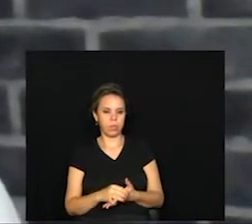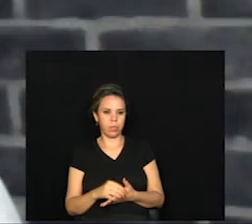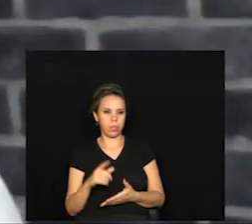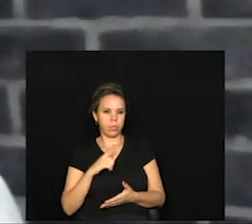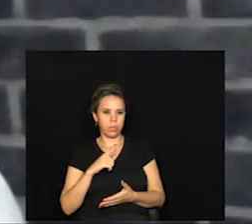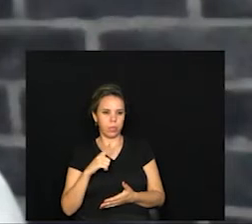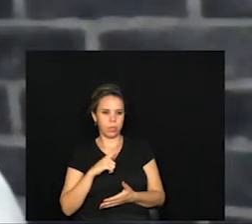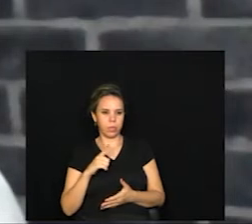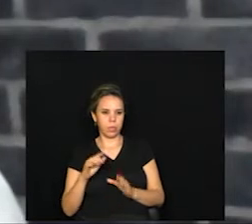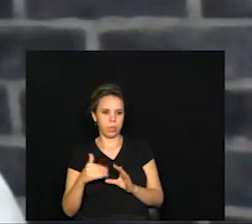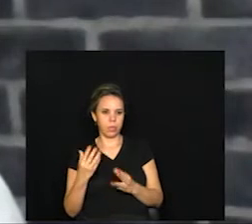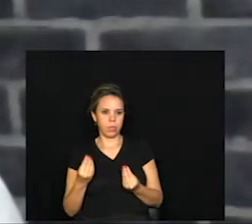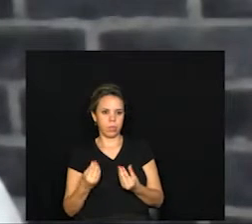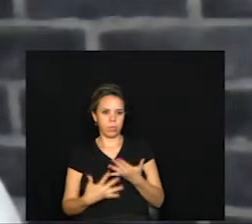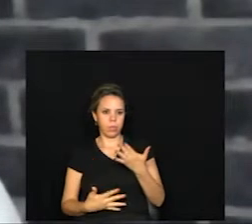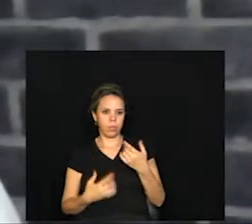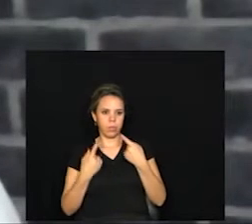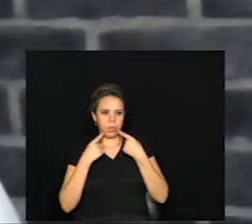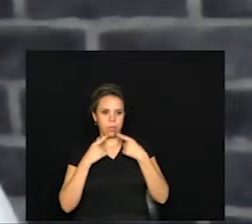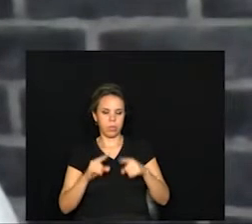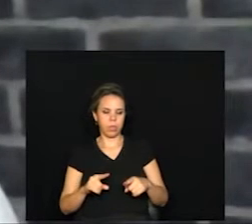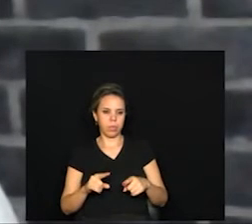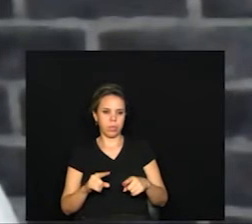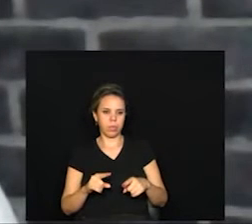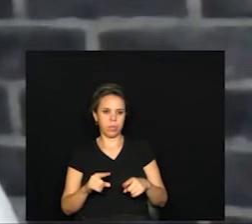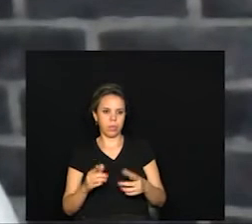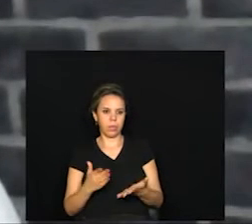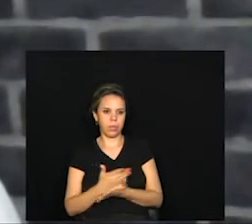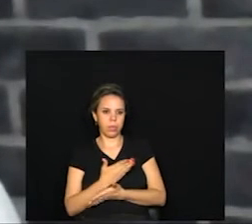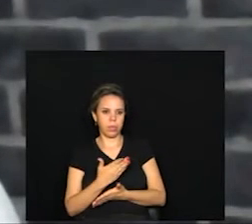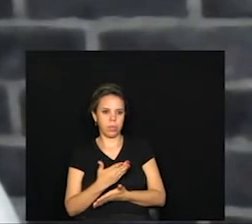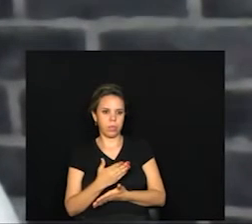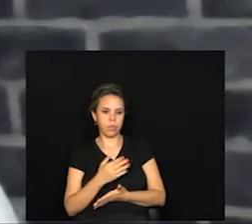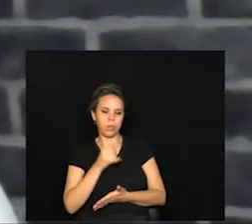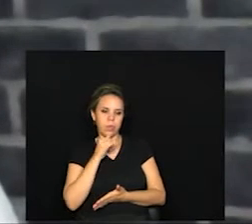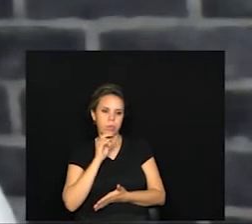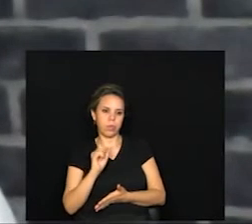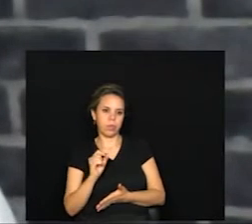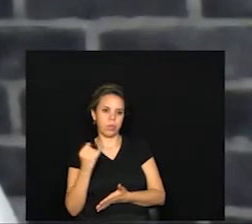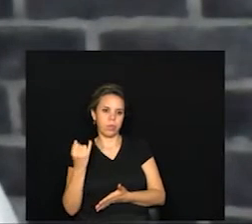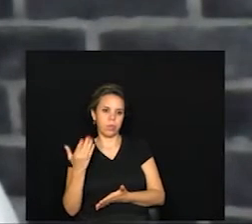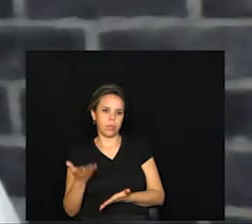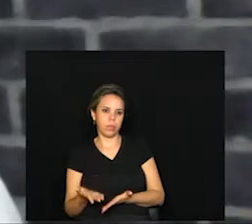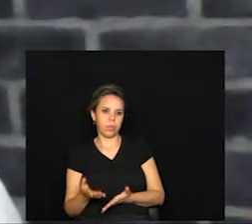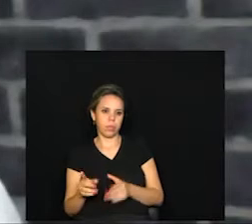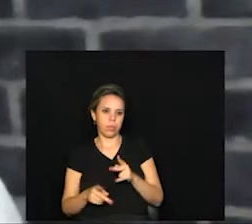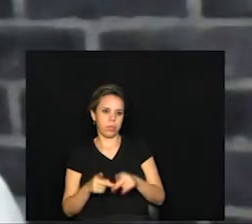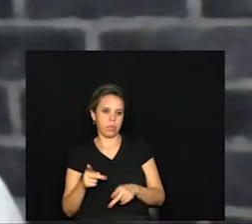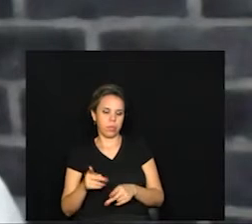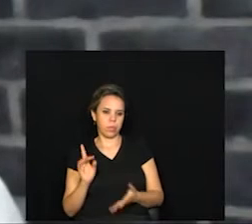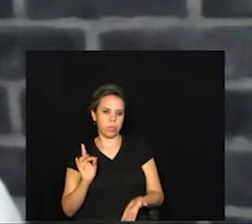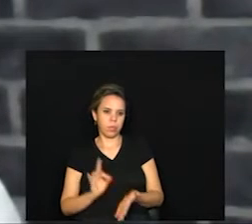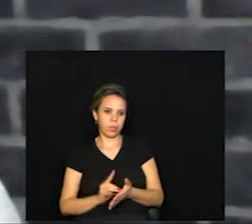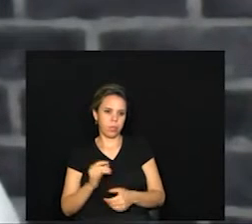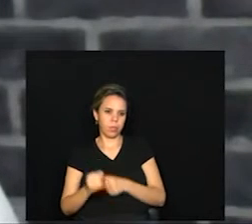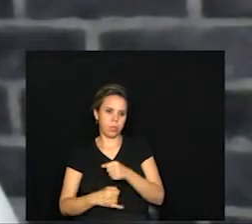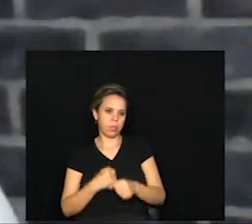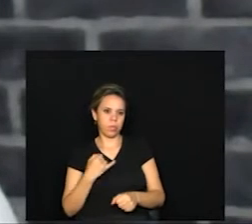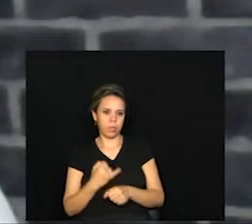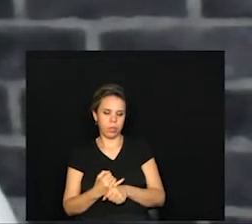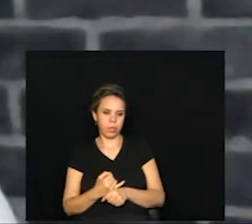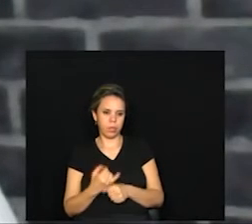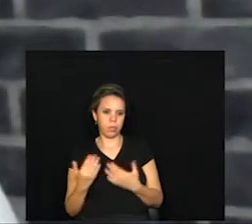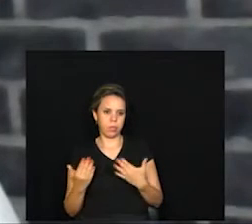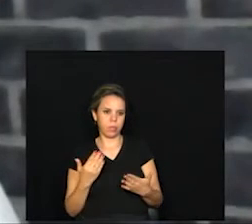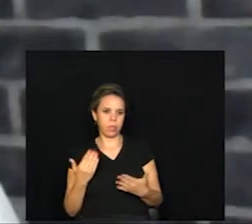tem recebido várias reclamações de boletos fraudados. Então é importante que o consumidor confirme no site qual é